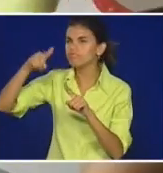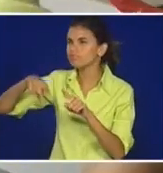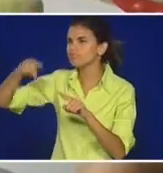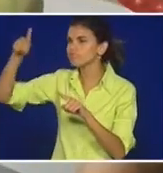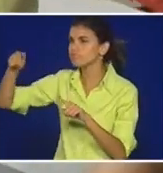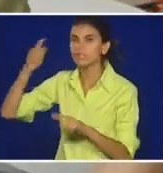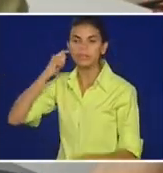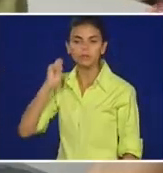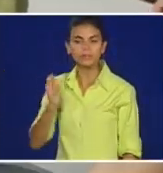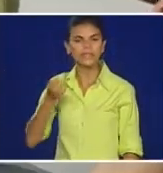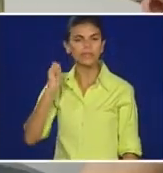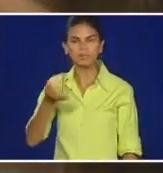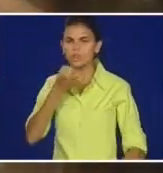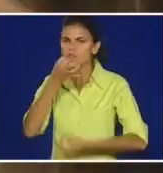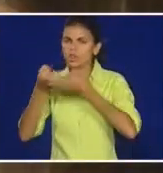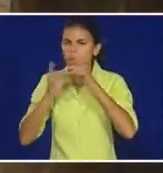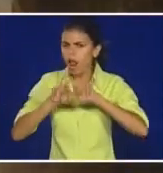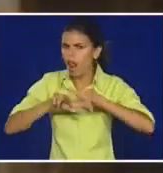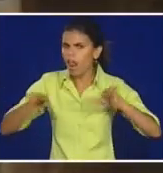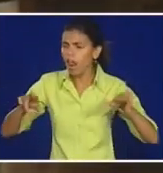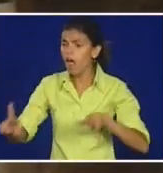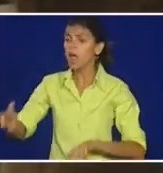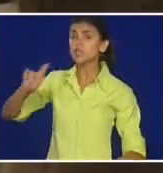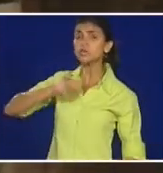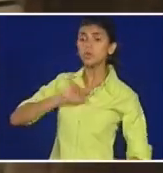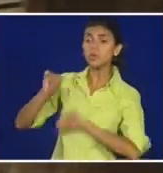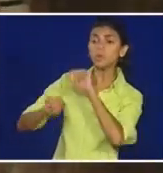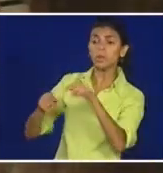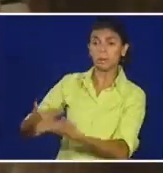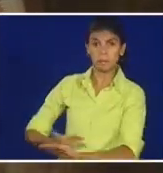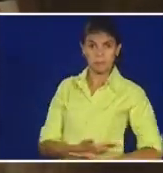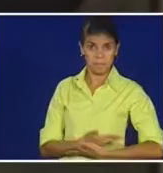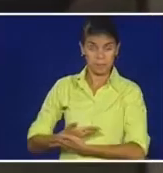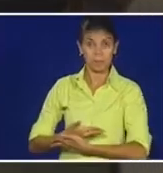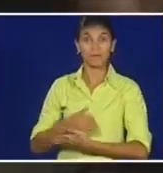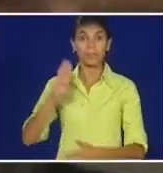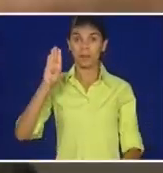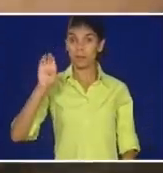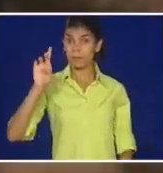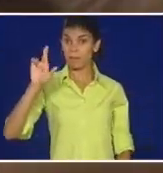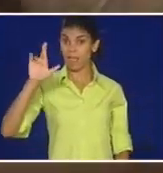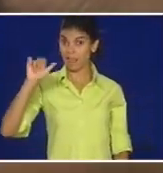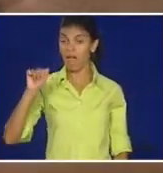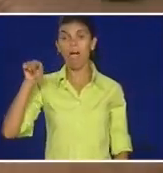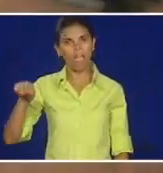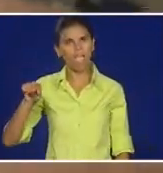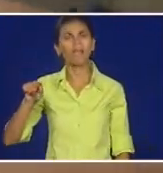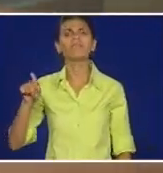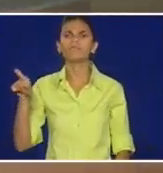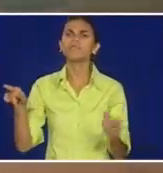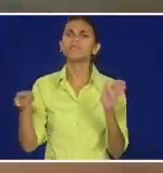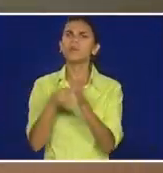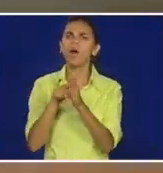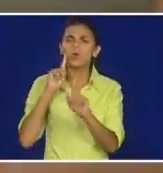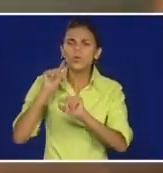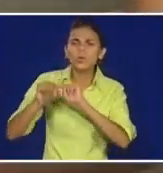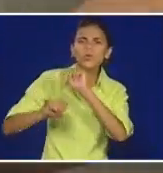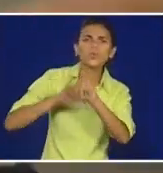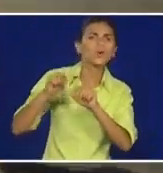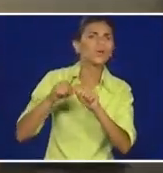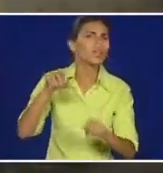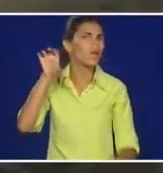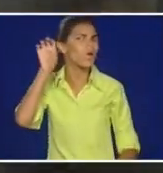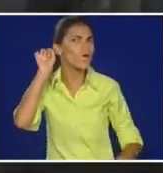comportamental, realizada com kit auditivo, mostra a resposta do bebê. O exame Bera é outro teste associado a